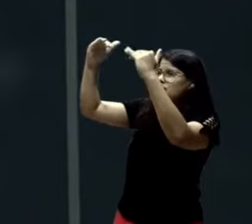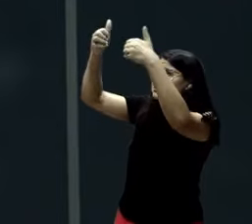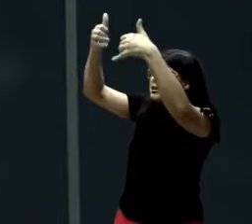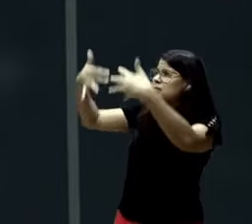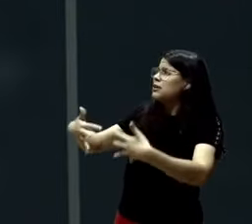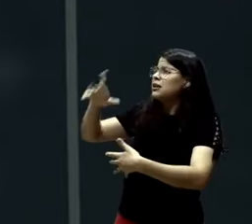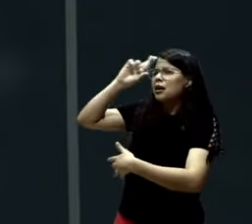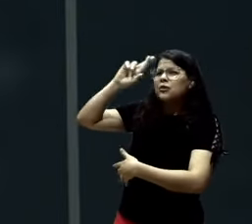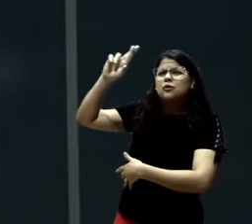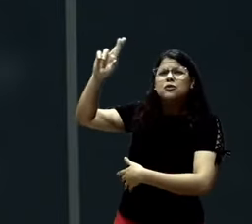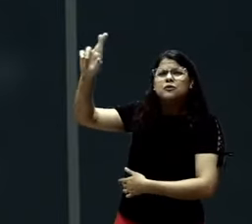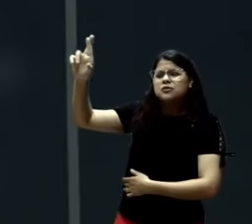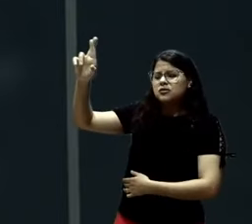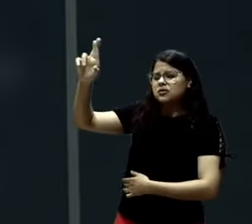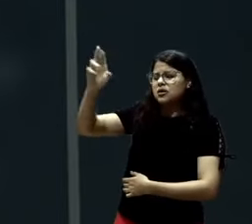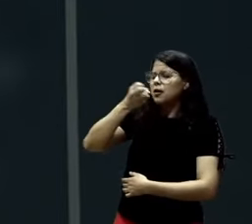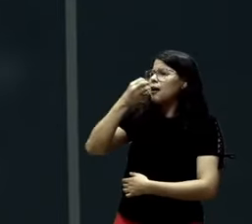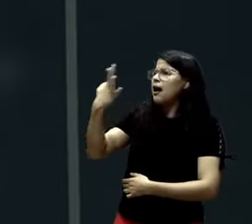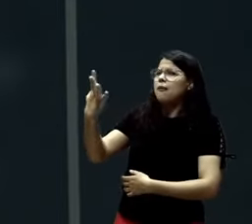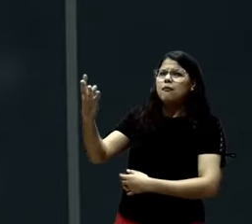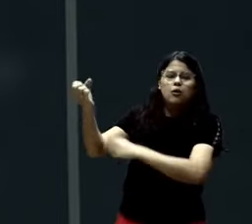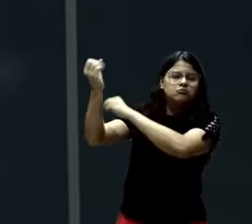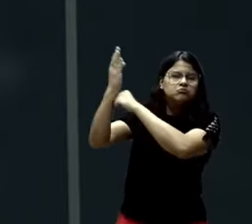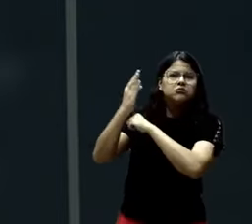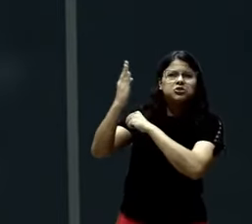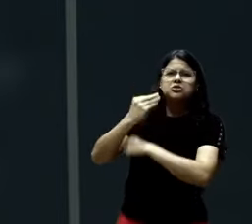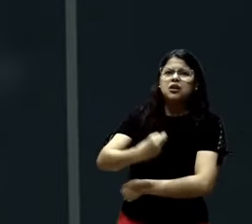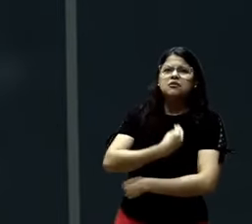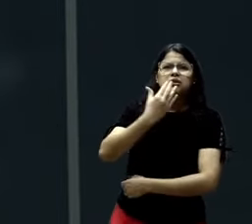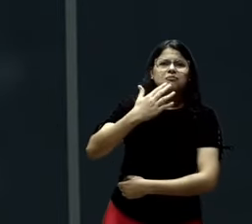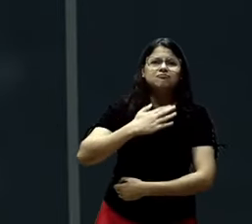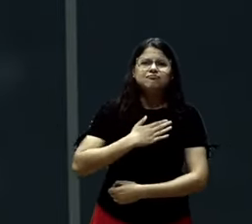minha vida, sobre tudo e sobre todos.